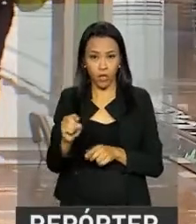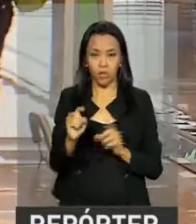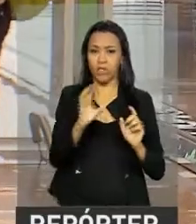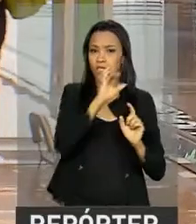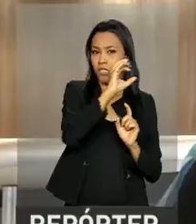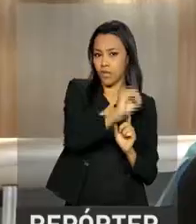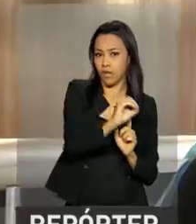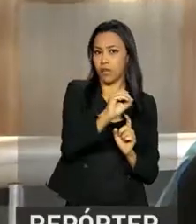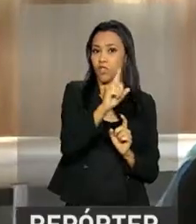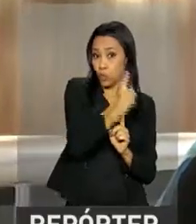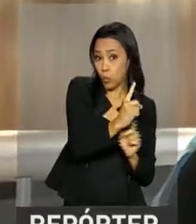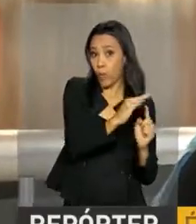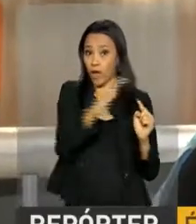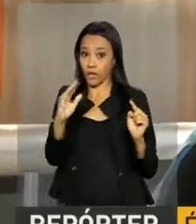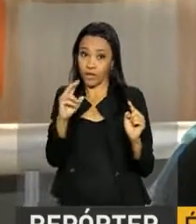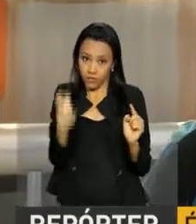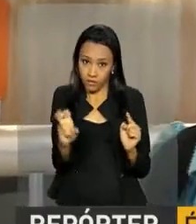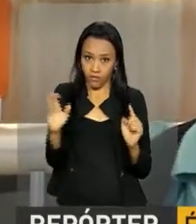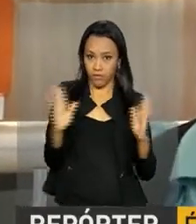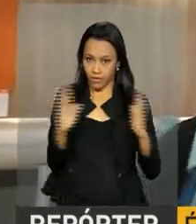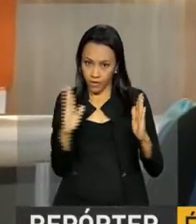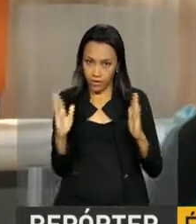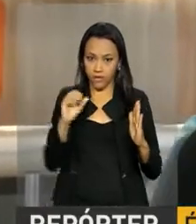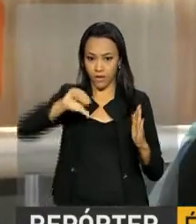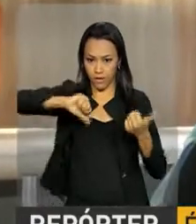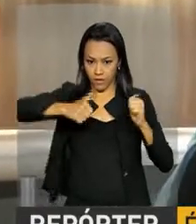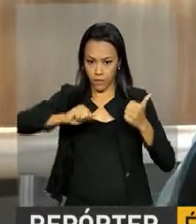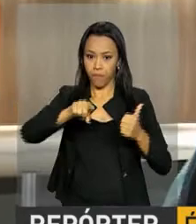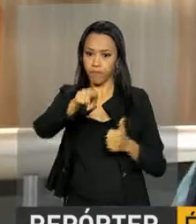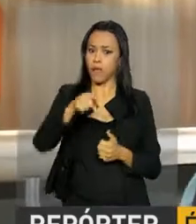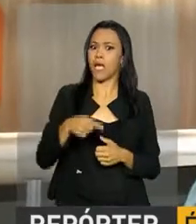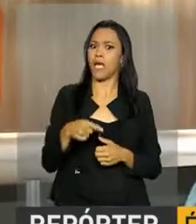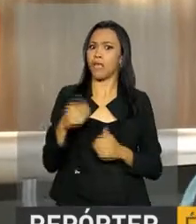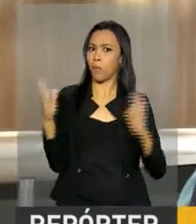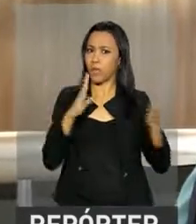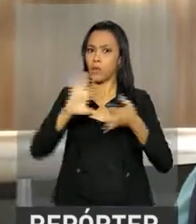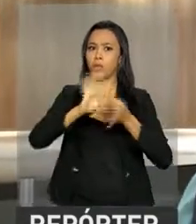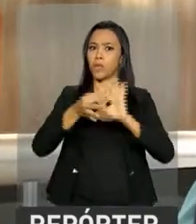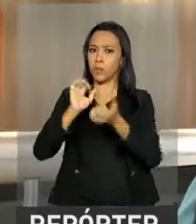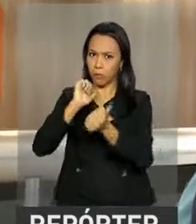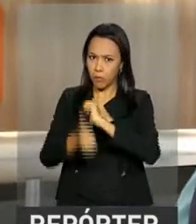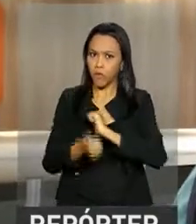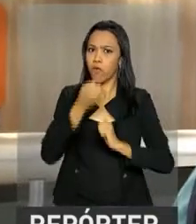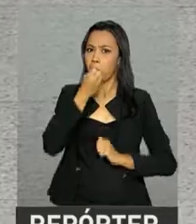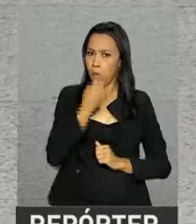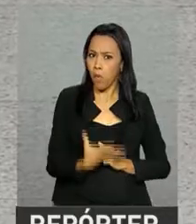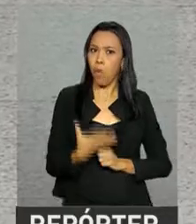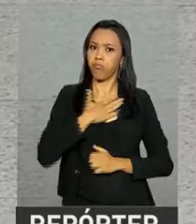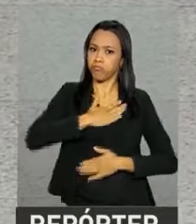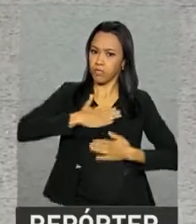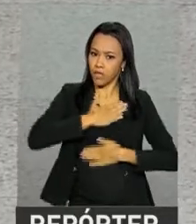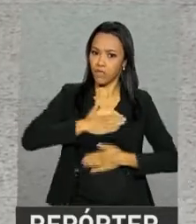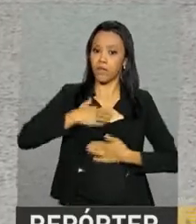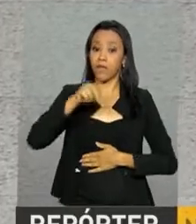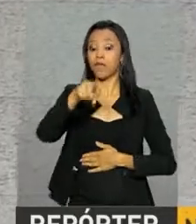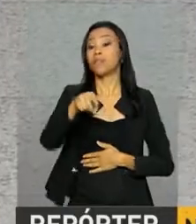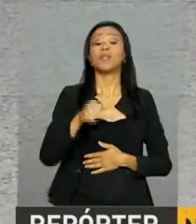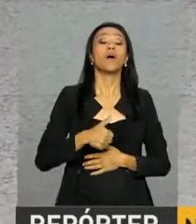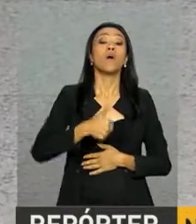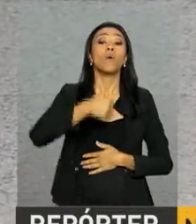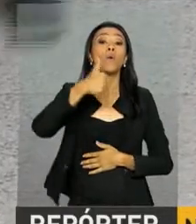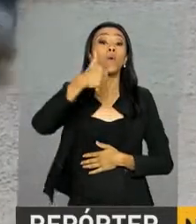a 5. Na época das Olimpíadas, eu achei que eles deram uma bela uma melhorada, tá? A gente está bem satisfeita. O quarto trimestre